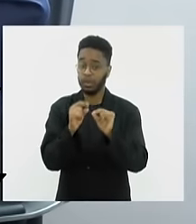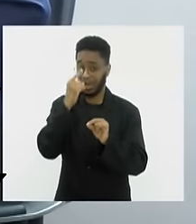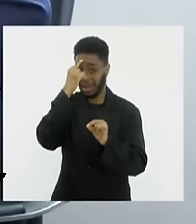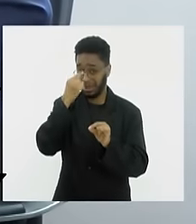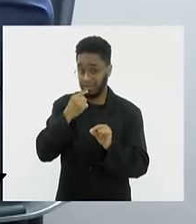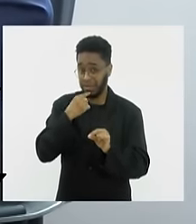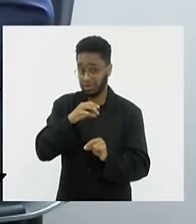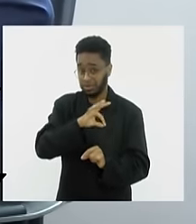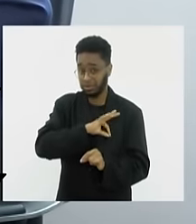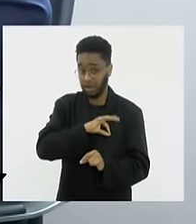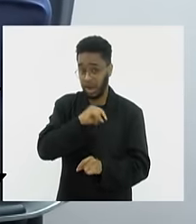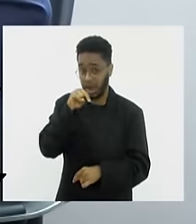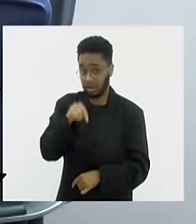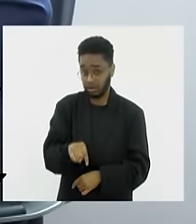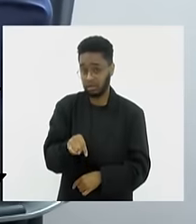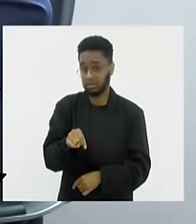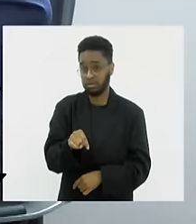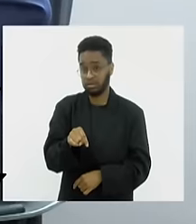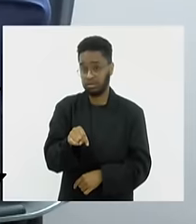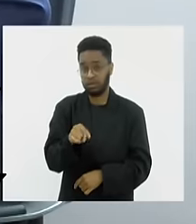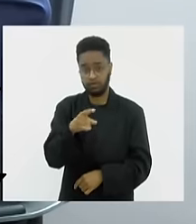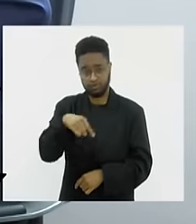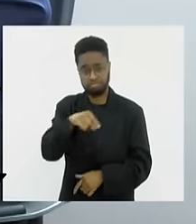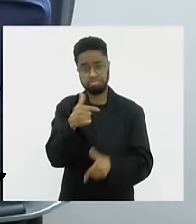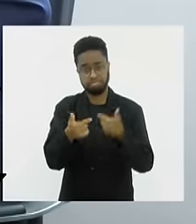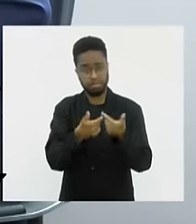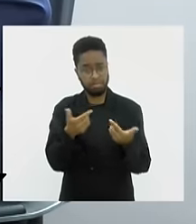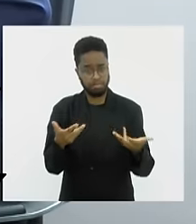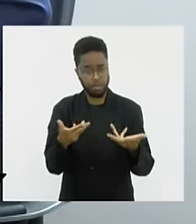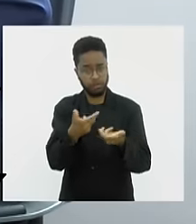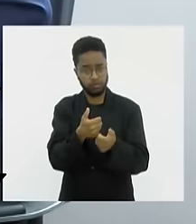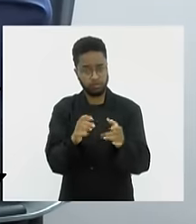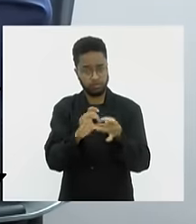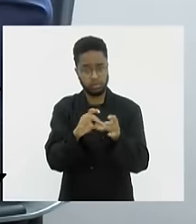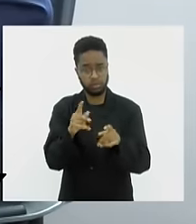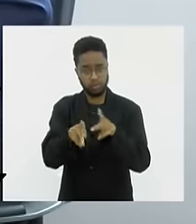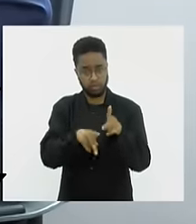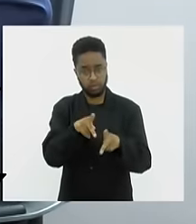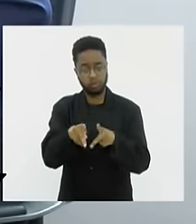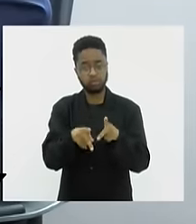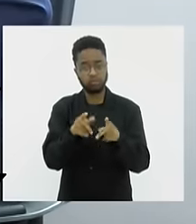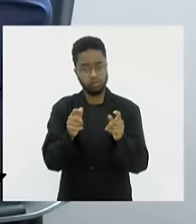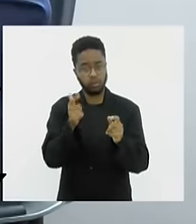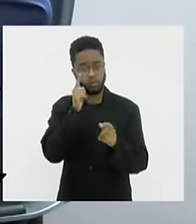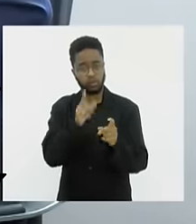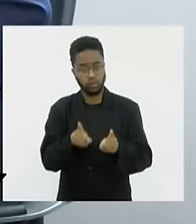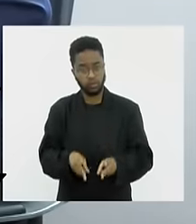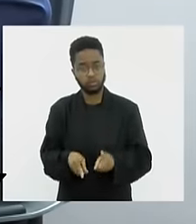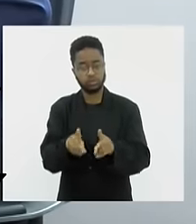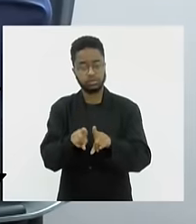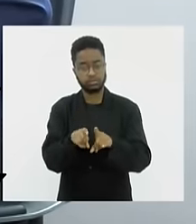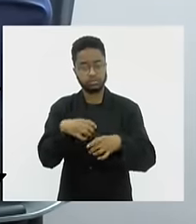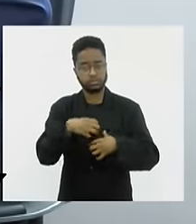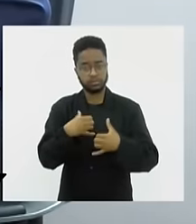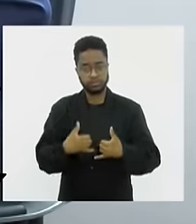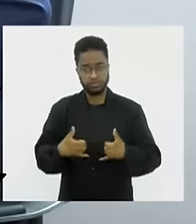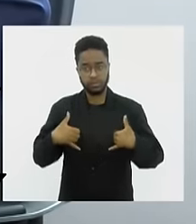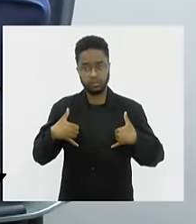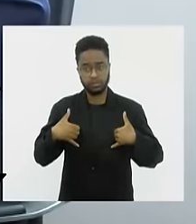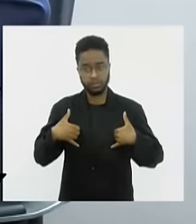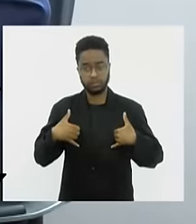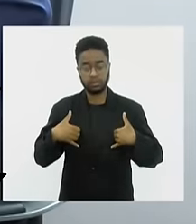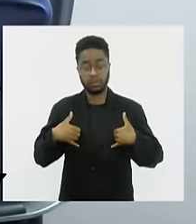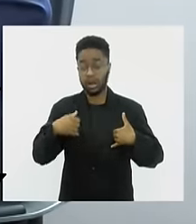gente tem aqui um trabalho, e os senhores fazendo um excelente trabalho em prol da população, tem para manter diariamente e orgulhar da farda, essa